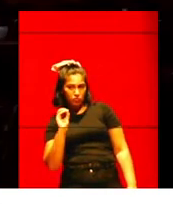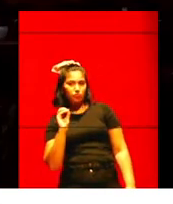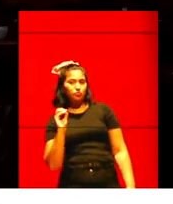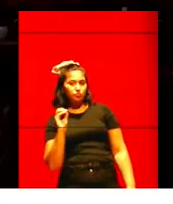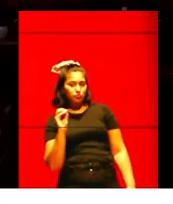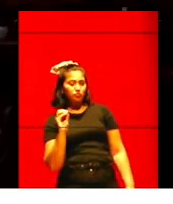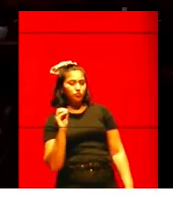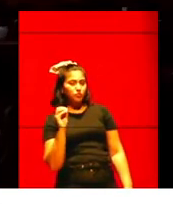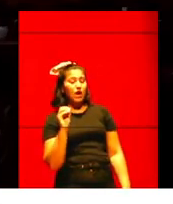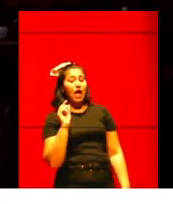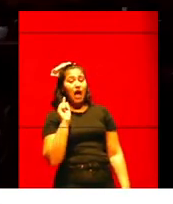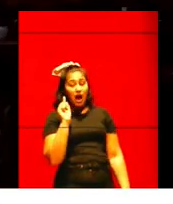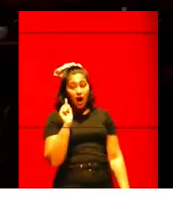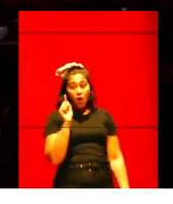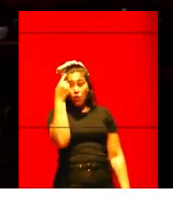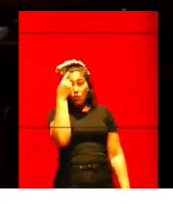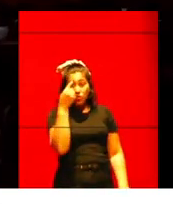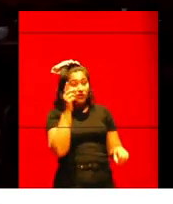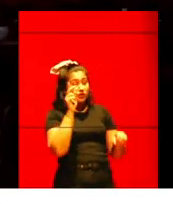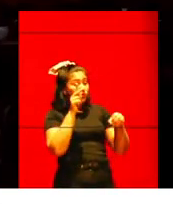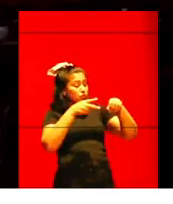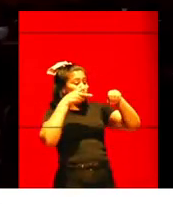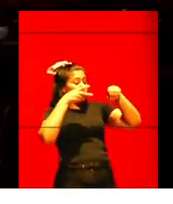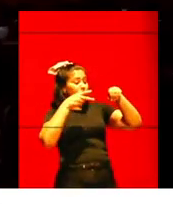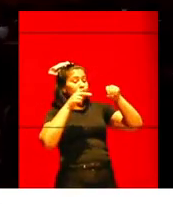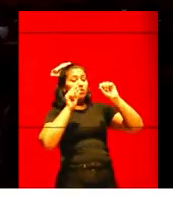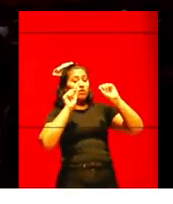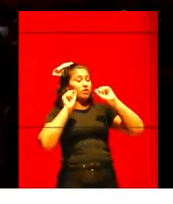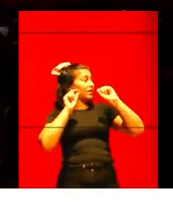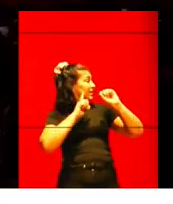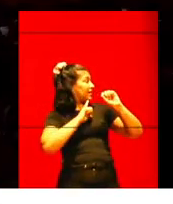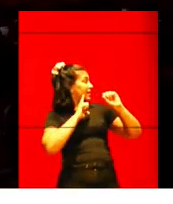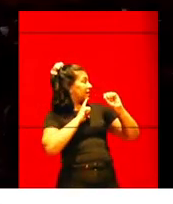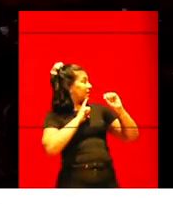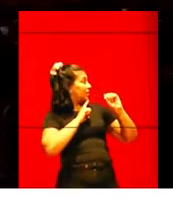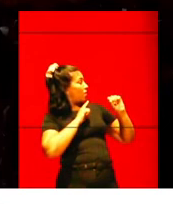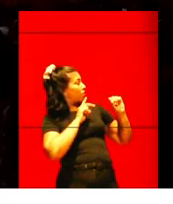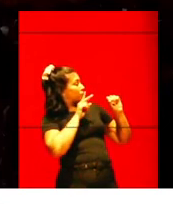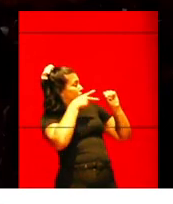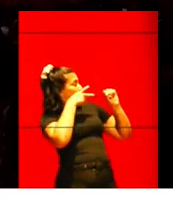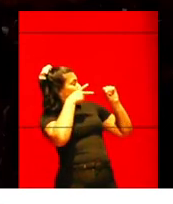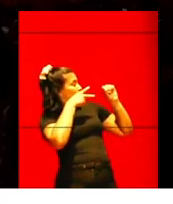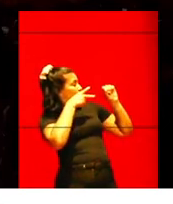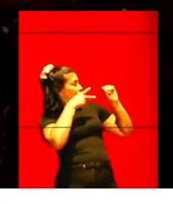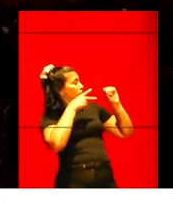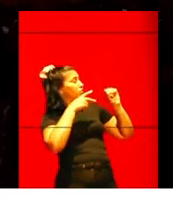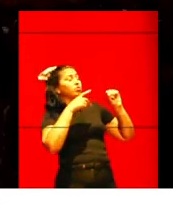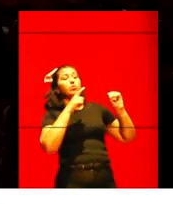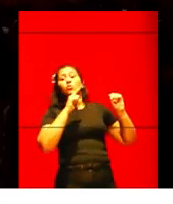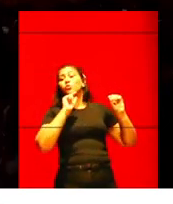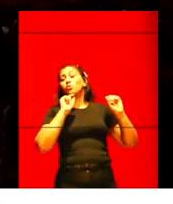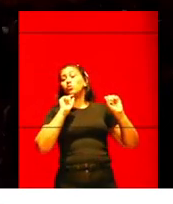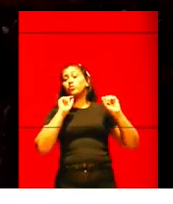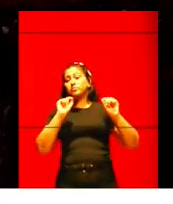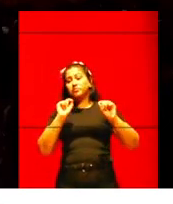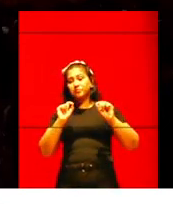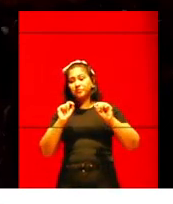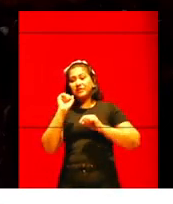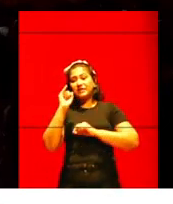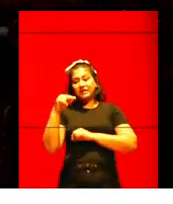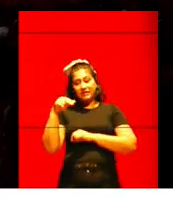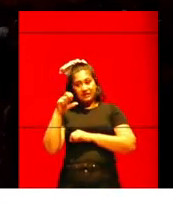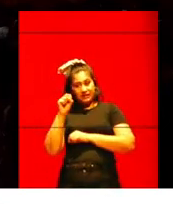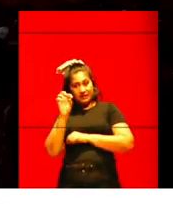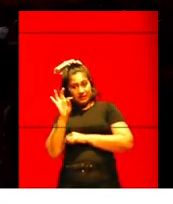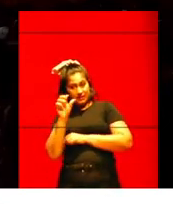A única dupla, tem três duplas aí, certo? A única dupla que faz a cadeia ser